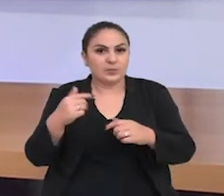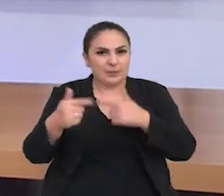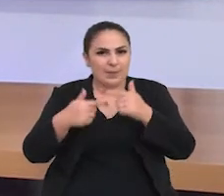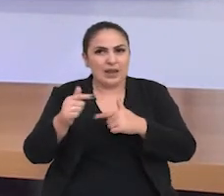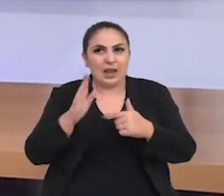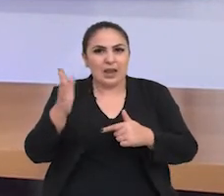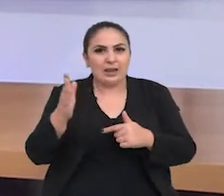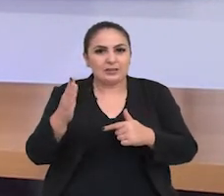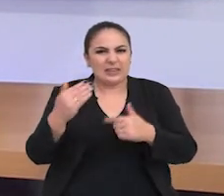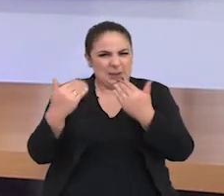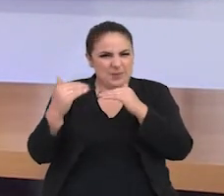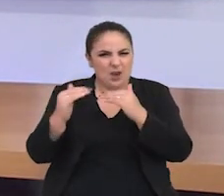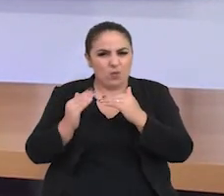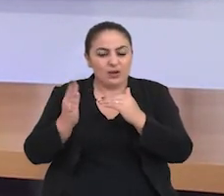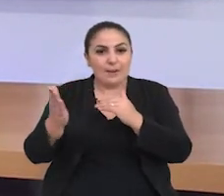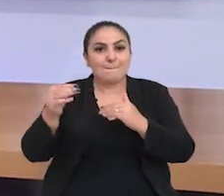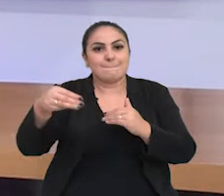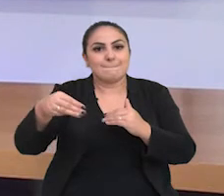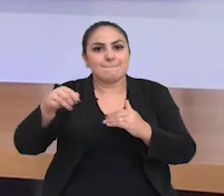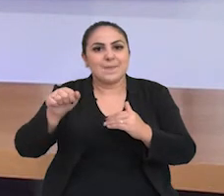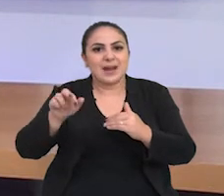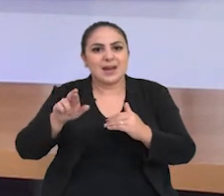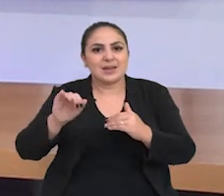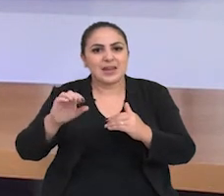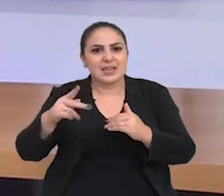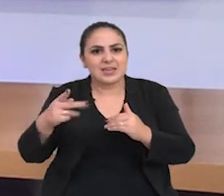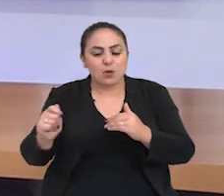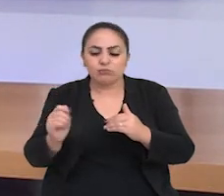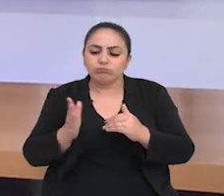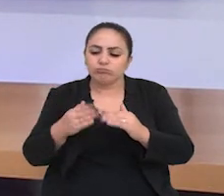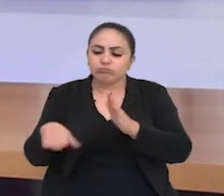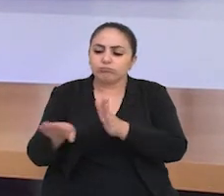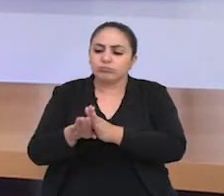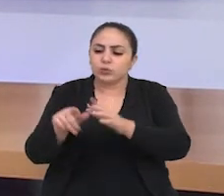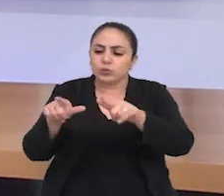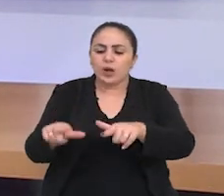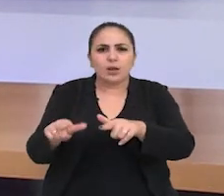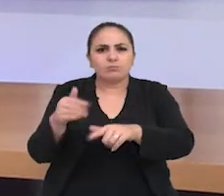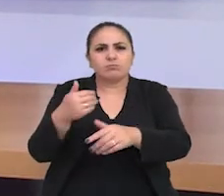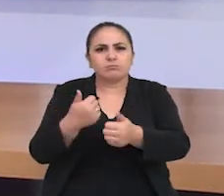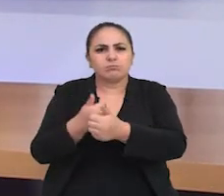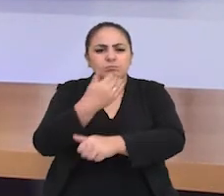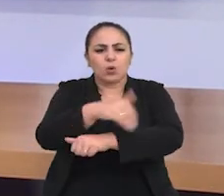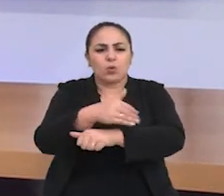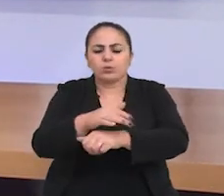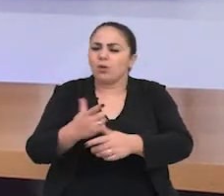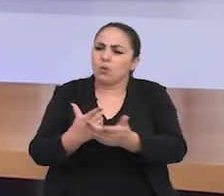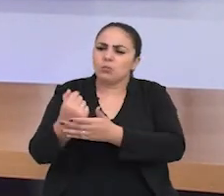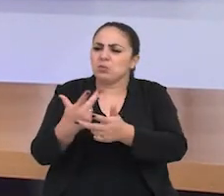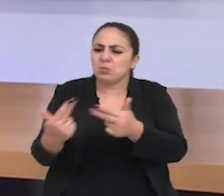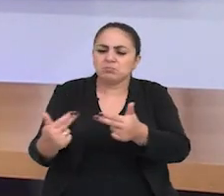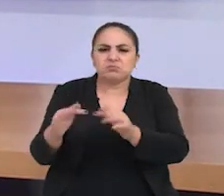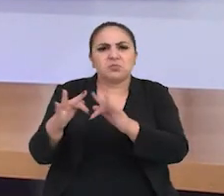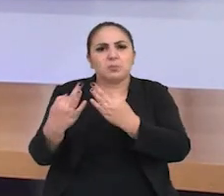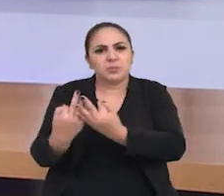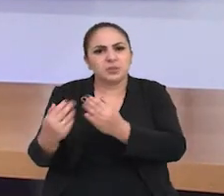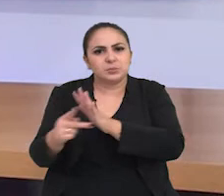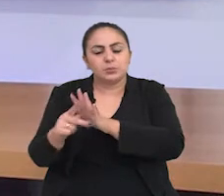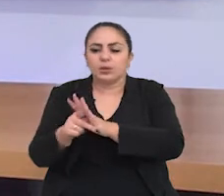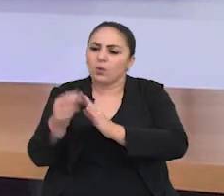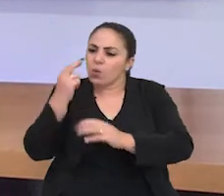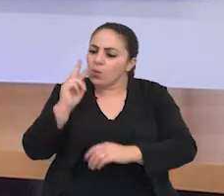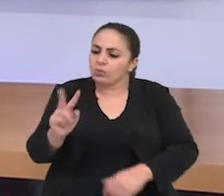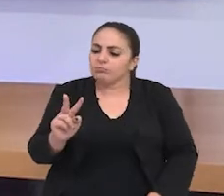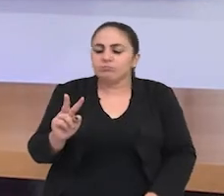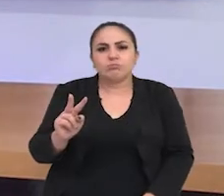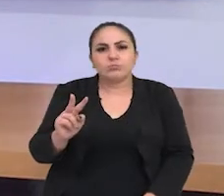ele trabalha com carreta, chegou numa tenda lá, liberada de estrada, e está comprando algumas coisas para sua família,